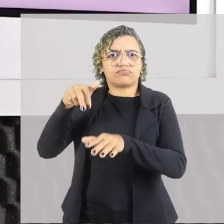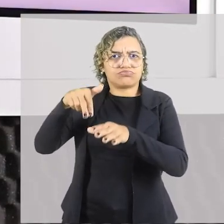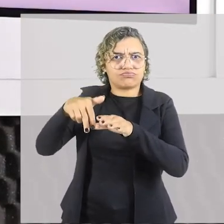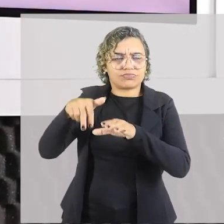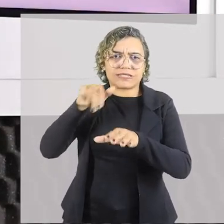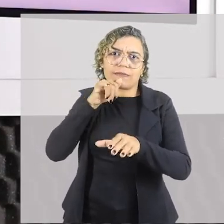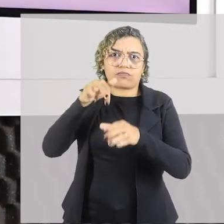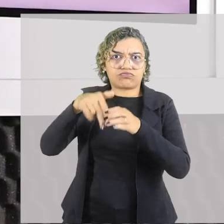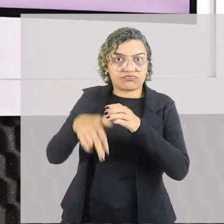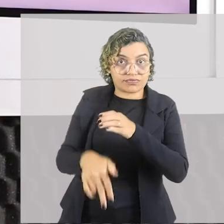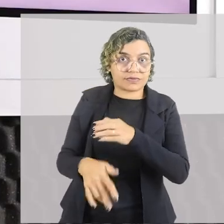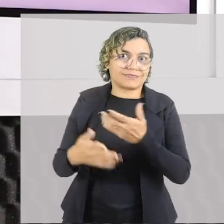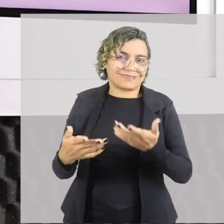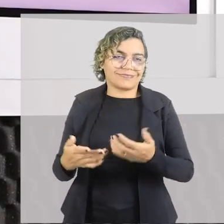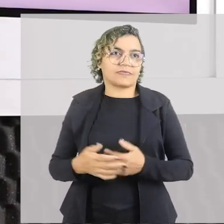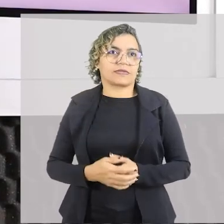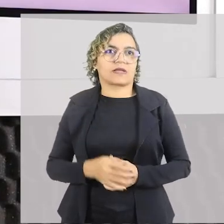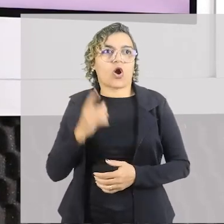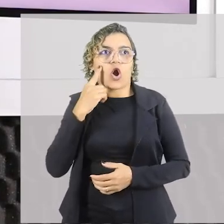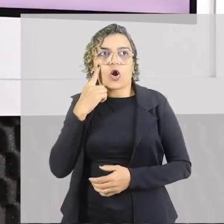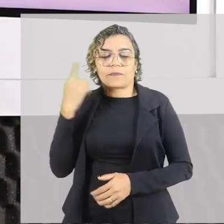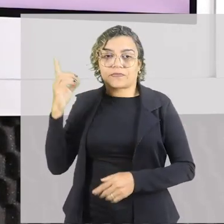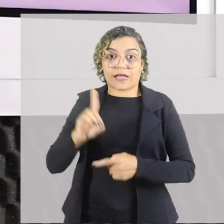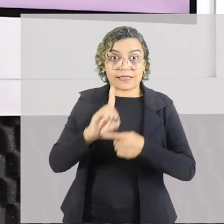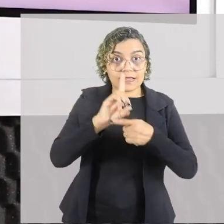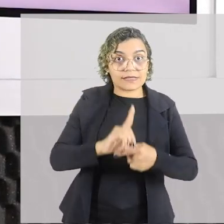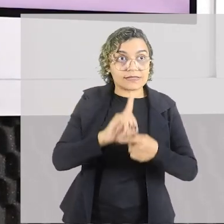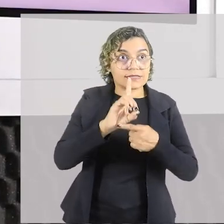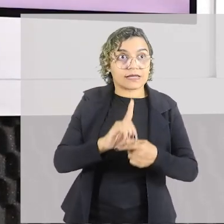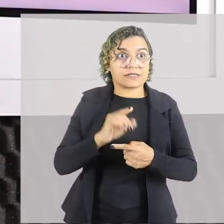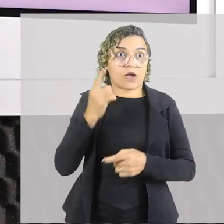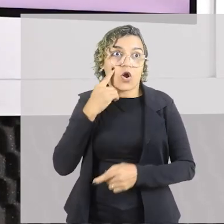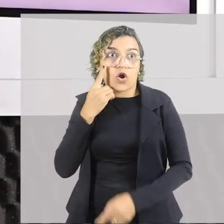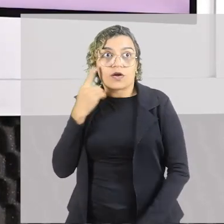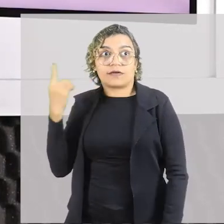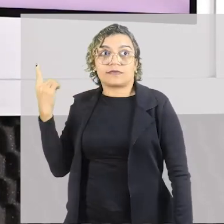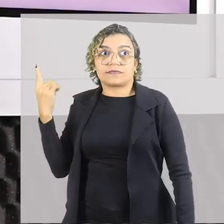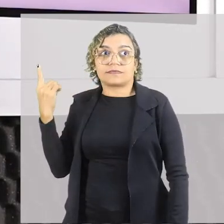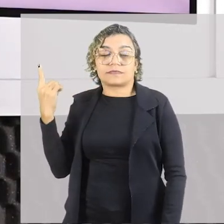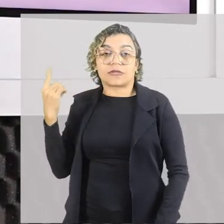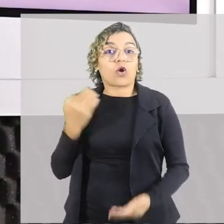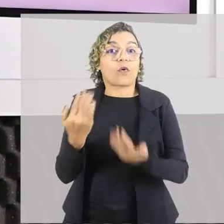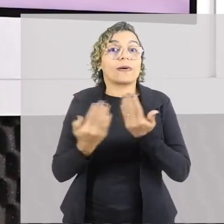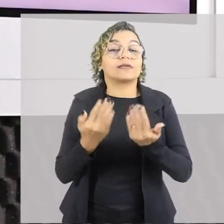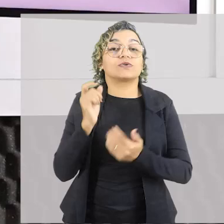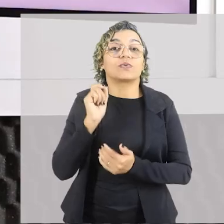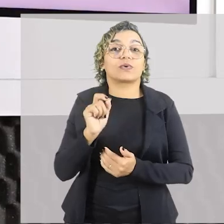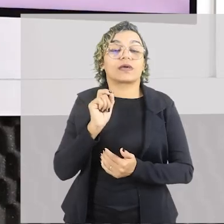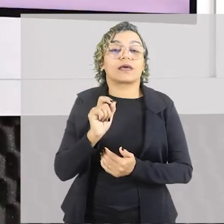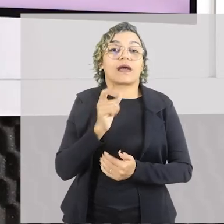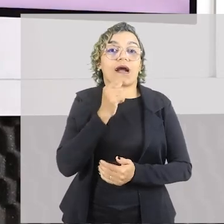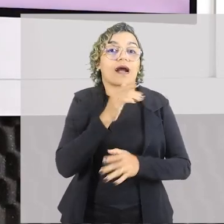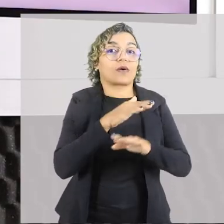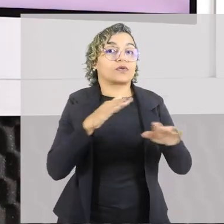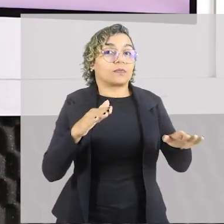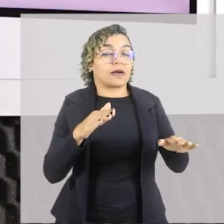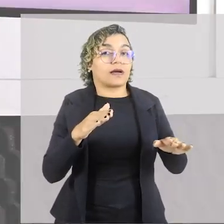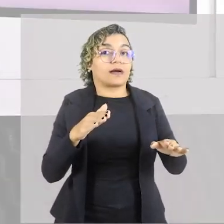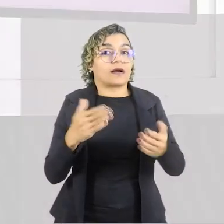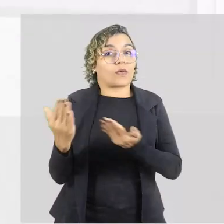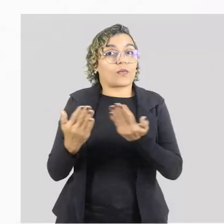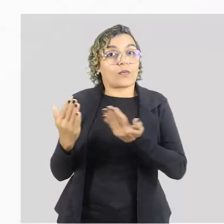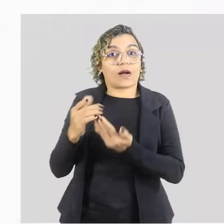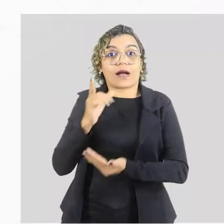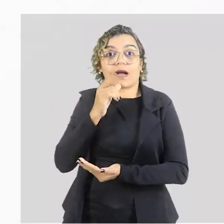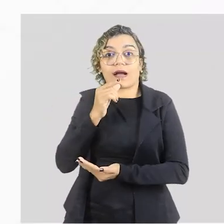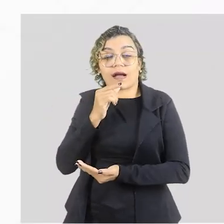ó, já não pode ser aqui, ó, porque ele falou que tem menor densidade. E a água salgada tem maior densidade. A comparação é da água do mar com água destilada. A